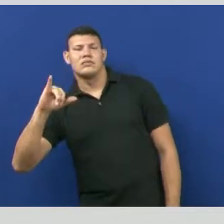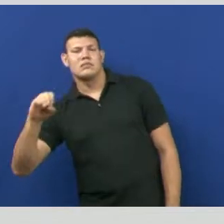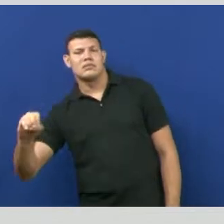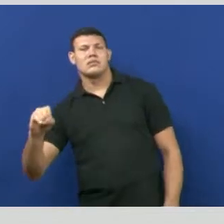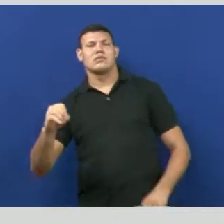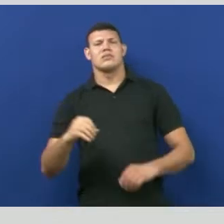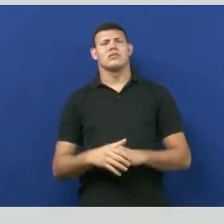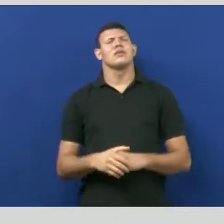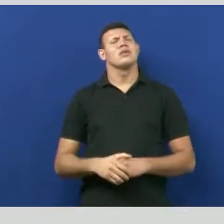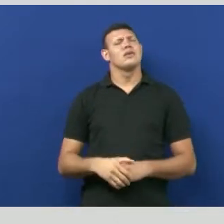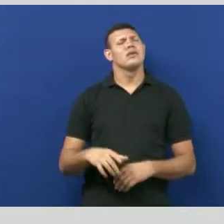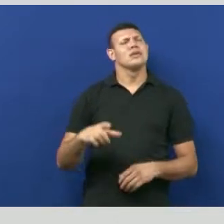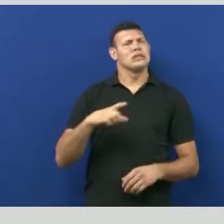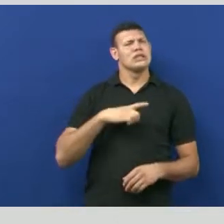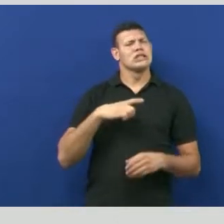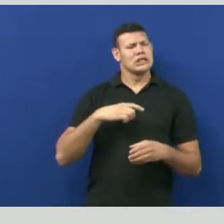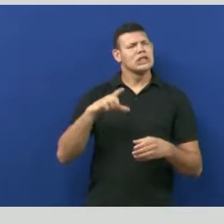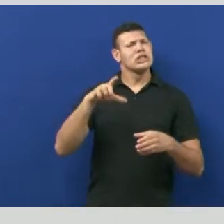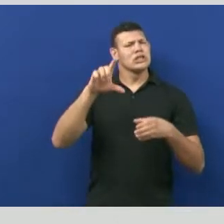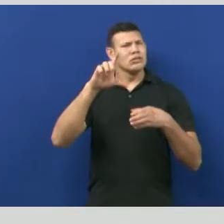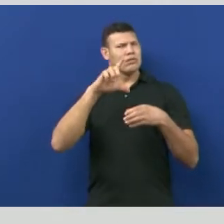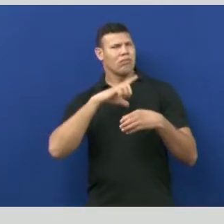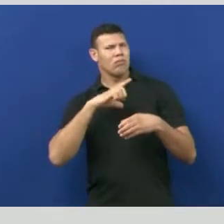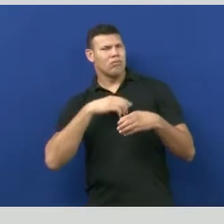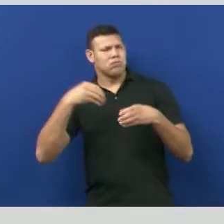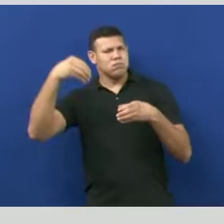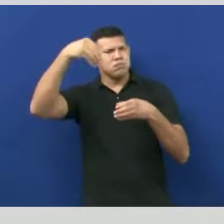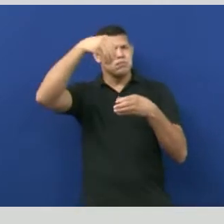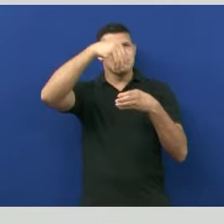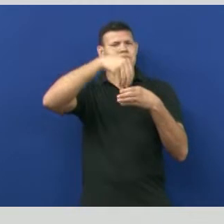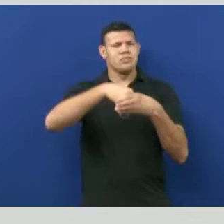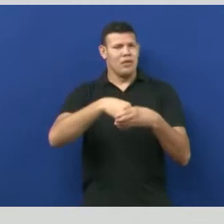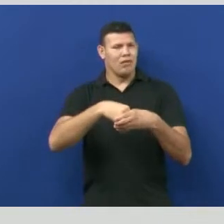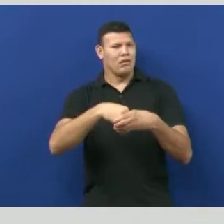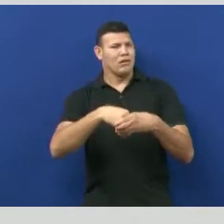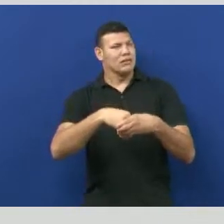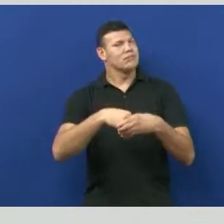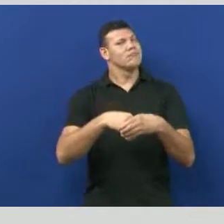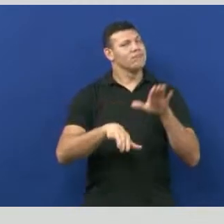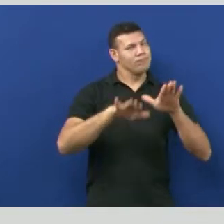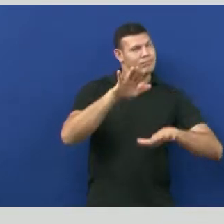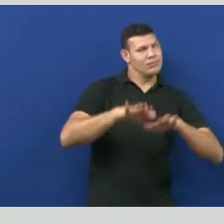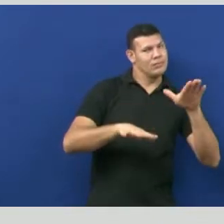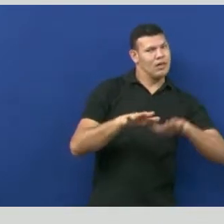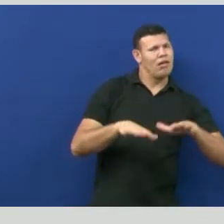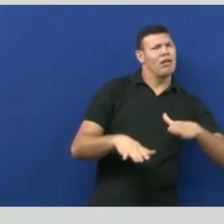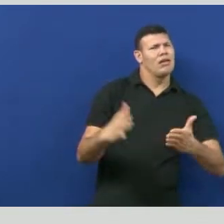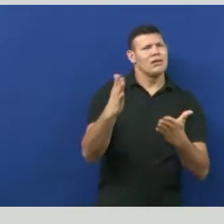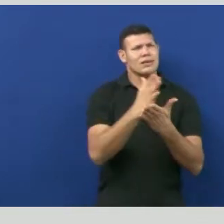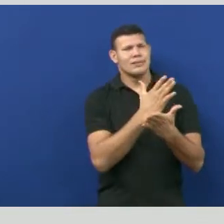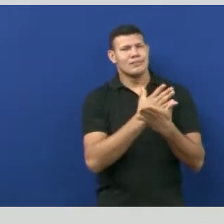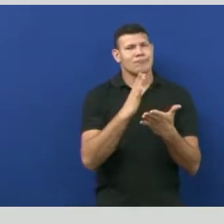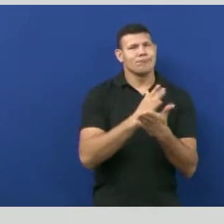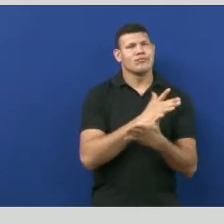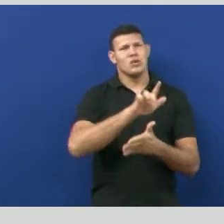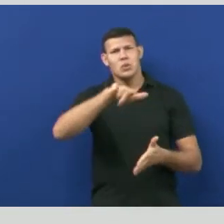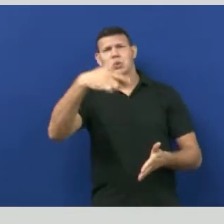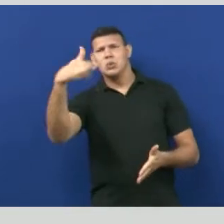contém oxigênio. Isso não quer dizer que o oxigênio não possa estar presente também nas outras